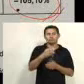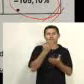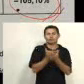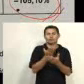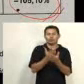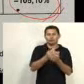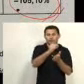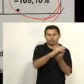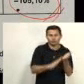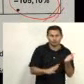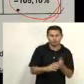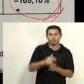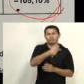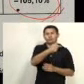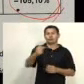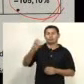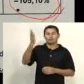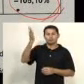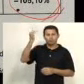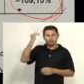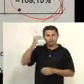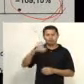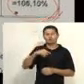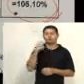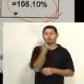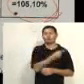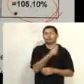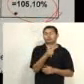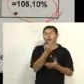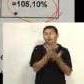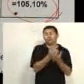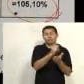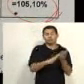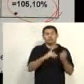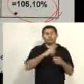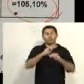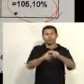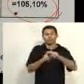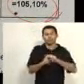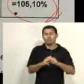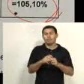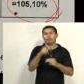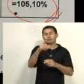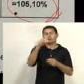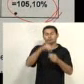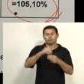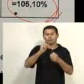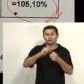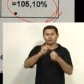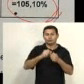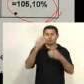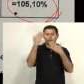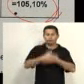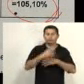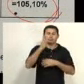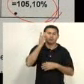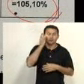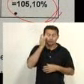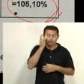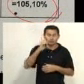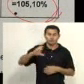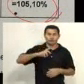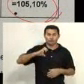aula atividade da semana passada, né, onde não tivemos aula atividade, motivos de que vocês estavam realizando sua prova presencial de